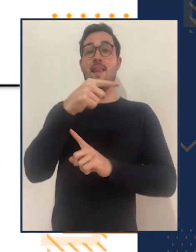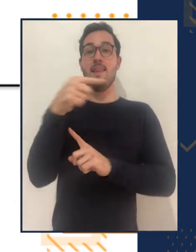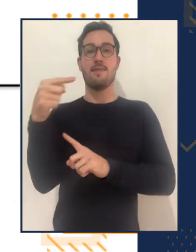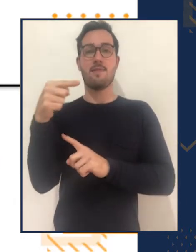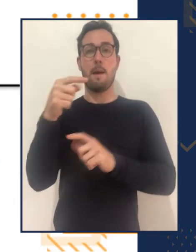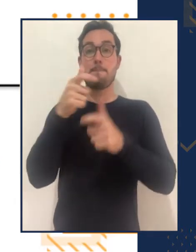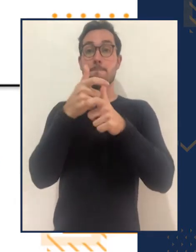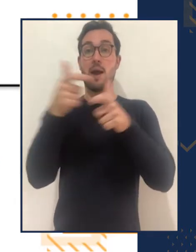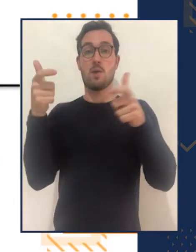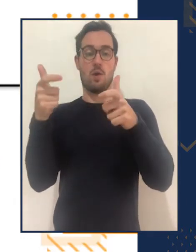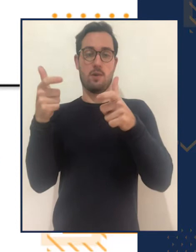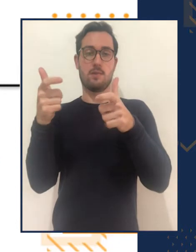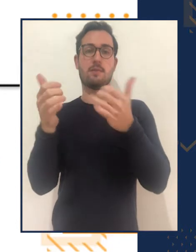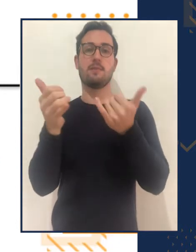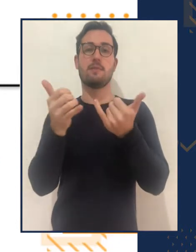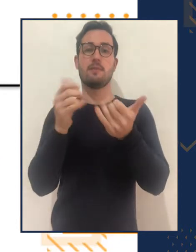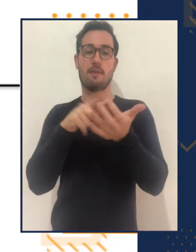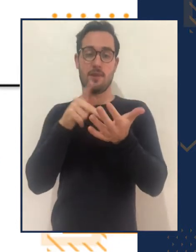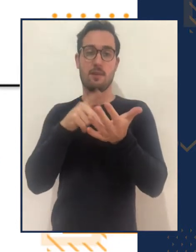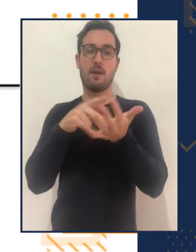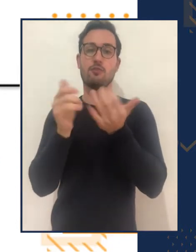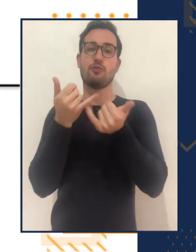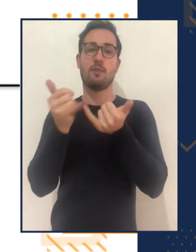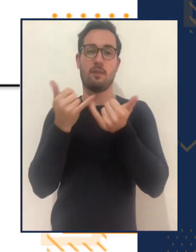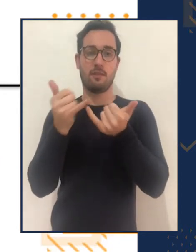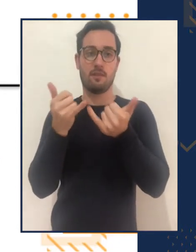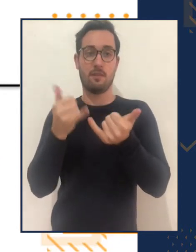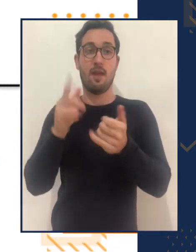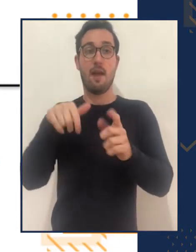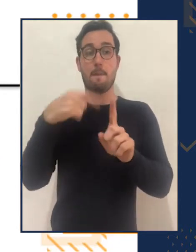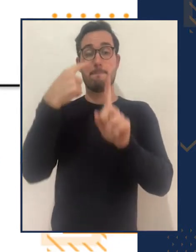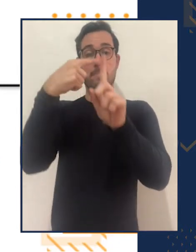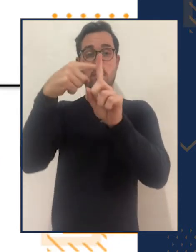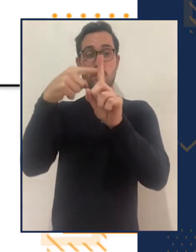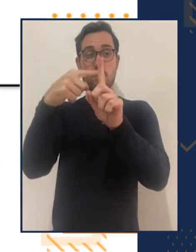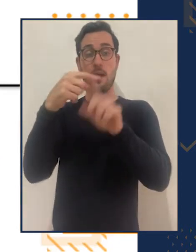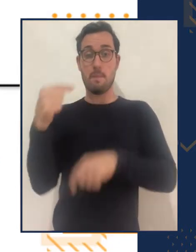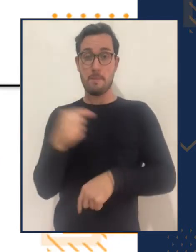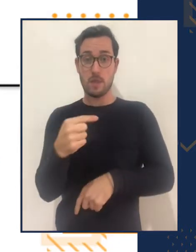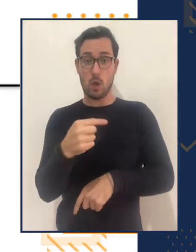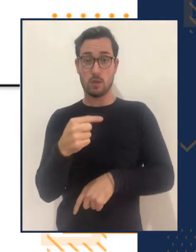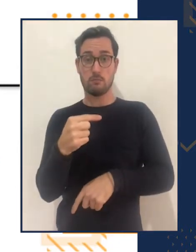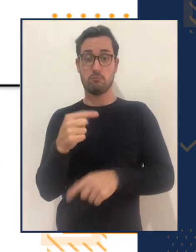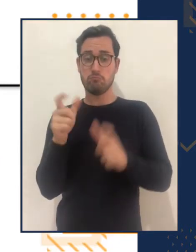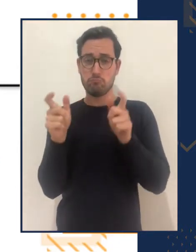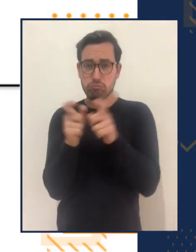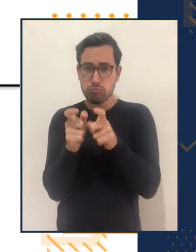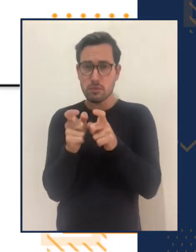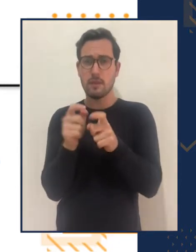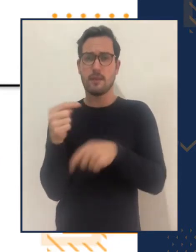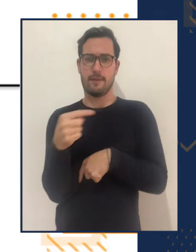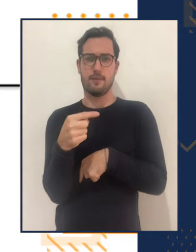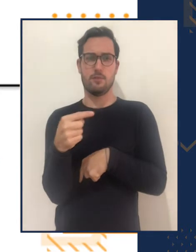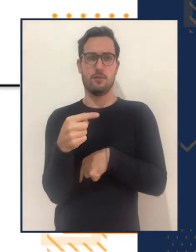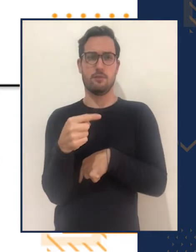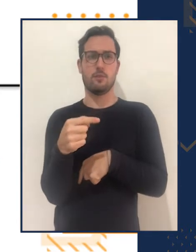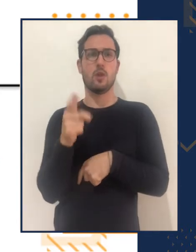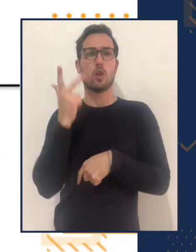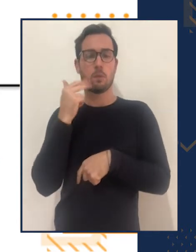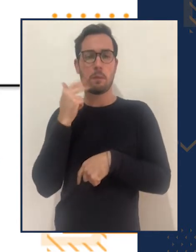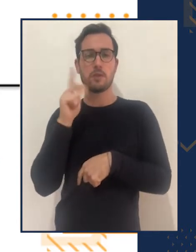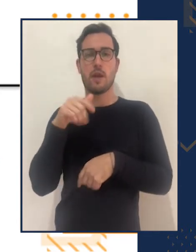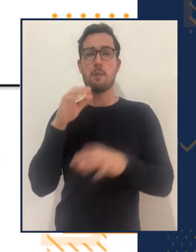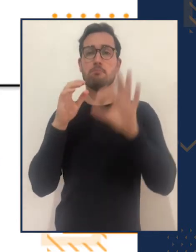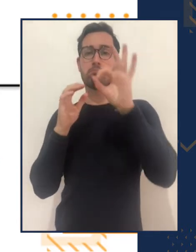a linha maior, a linha maior no caso designa a polaridade positiva e a menor a negativa. ou geralmente vem também